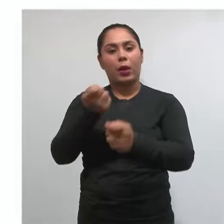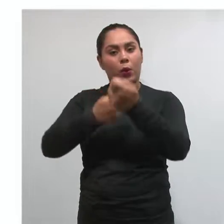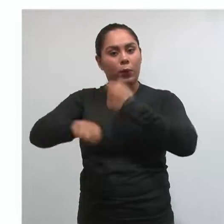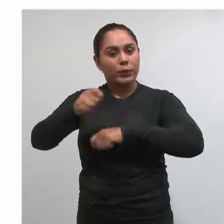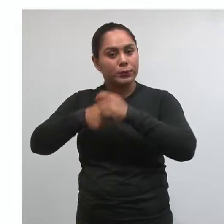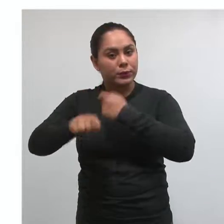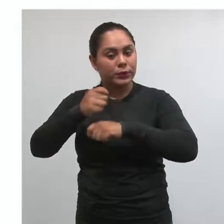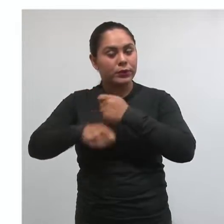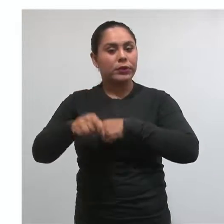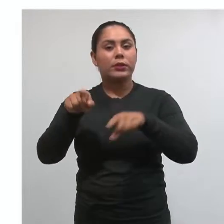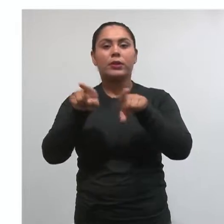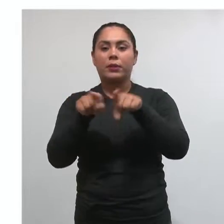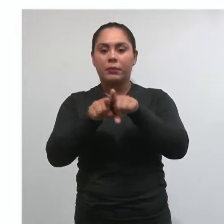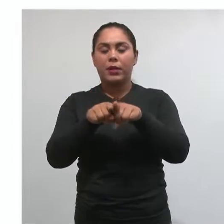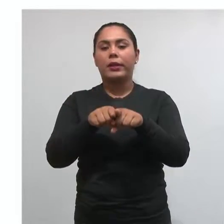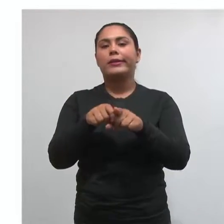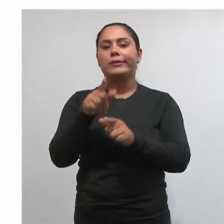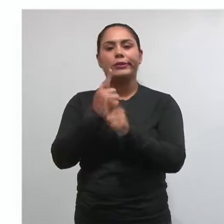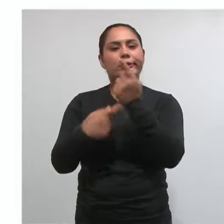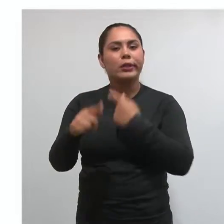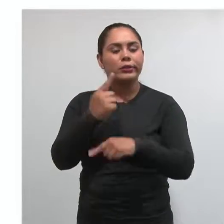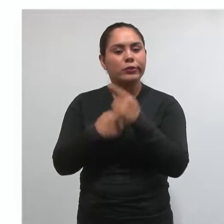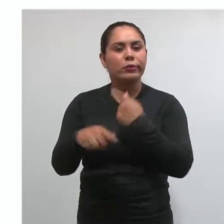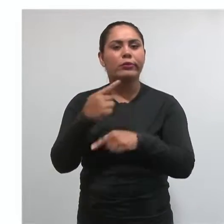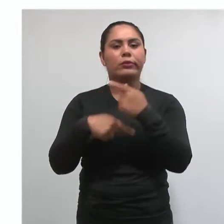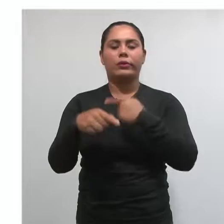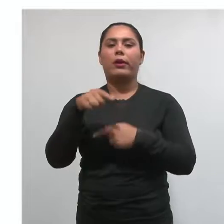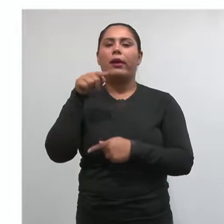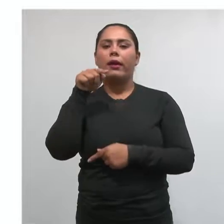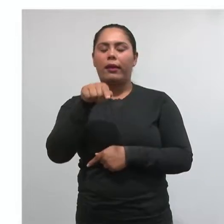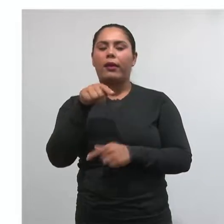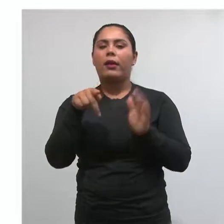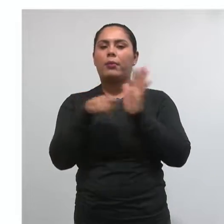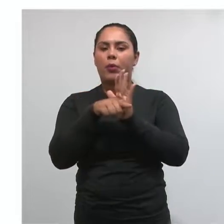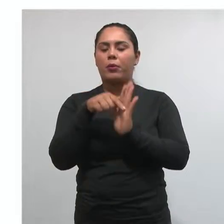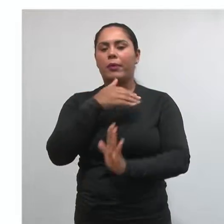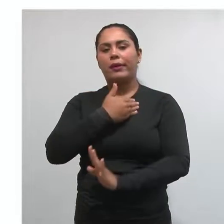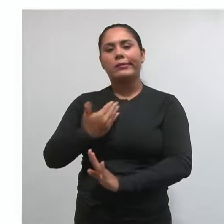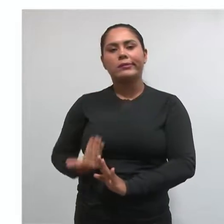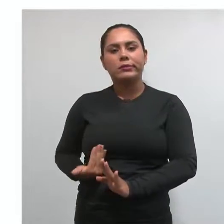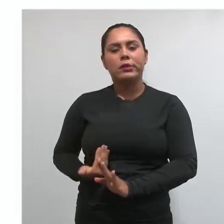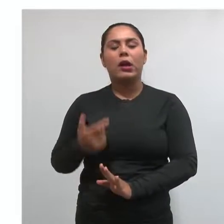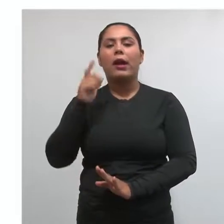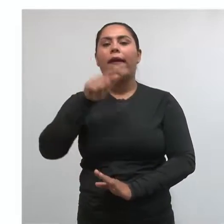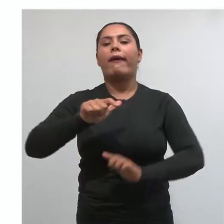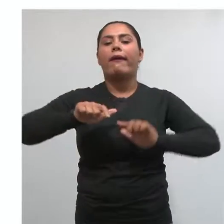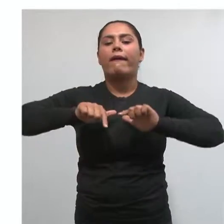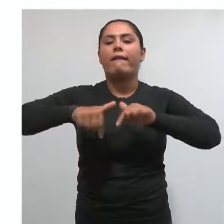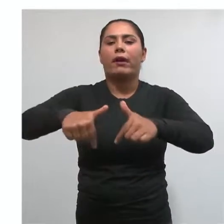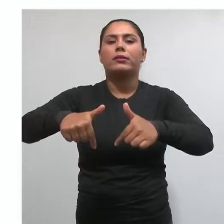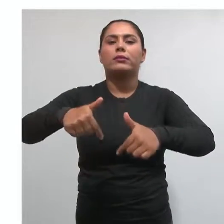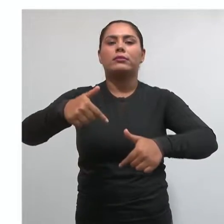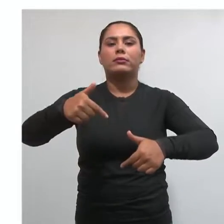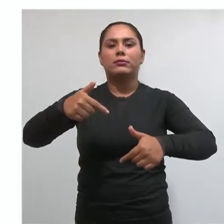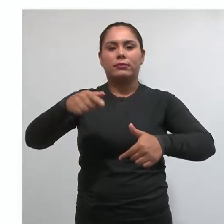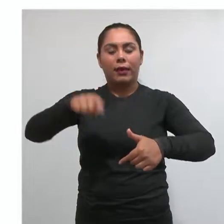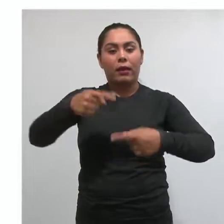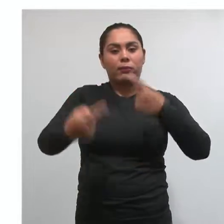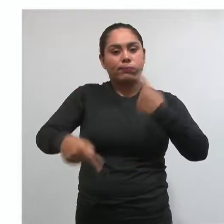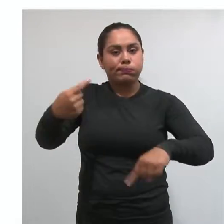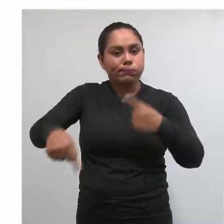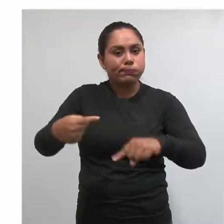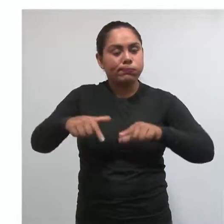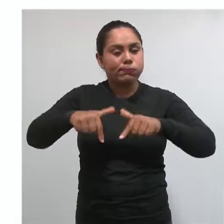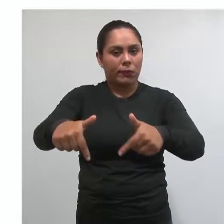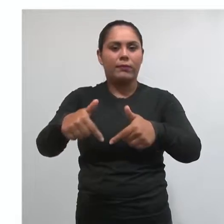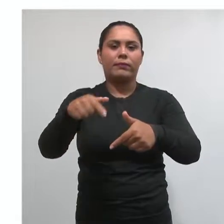como policymaker, então o gestor, né, administrador aqui leia o gestor público, como um fazedor de política, tá? O policymaker é um fazedor